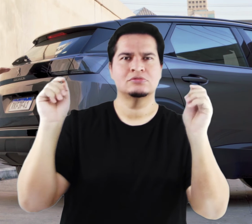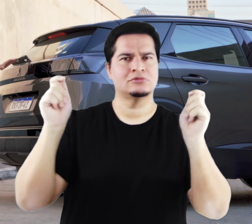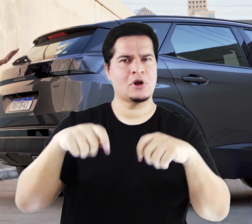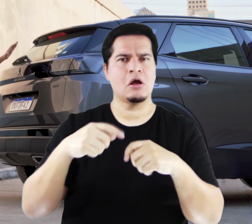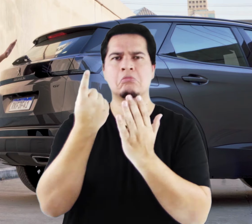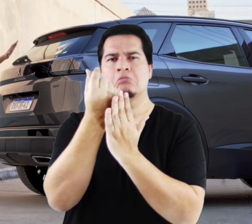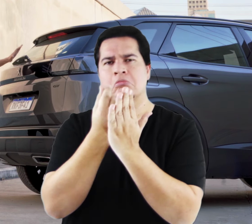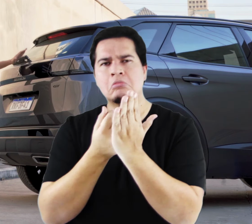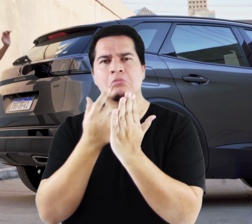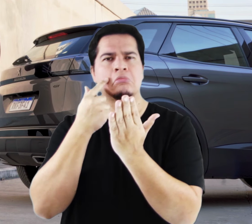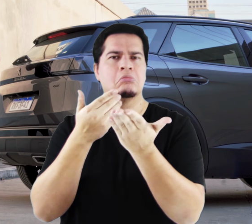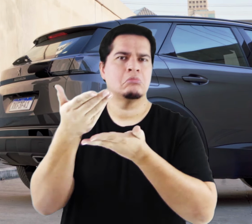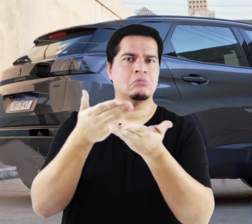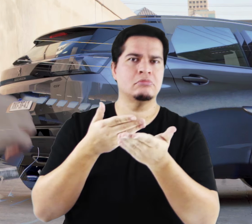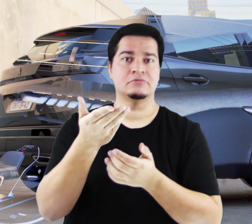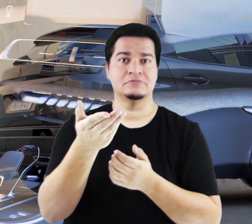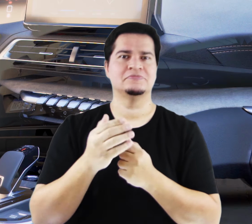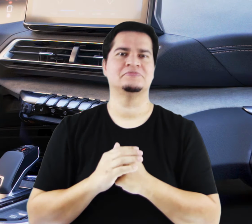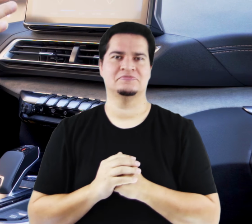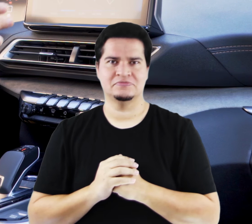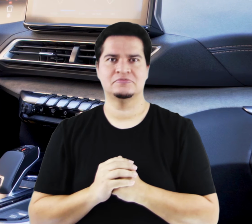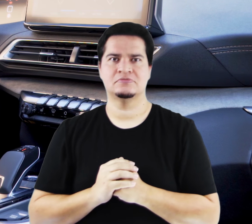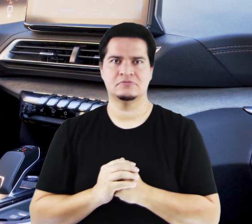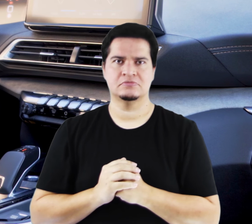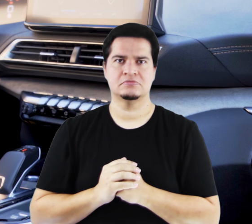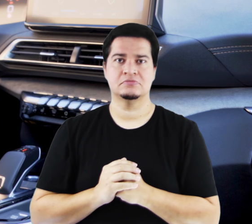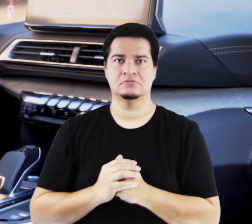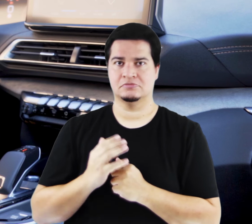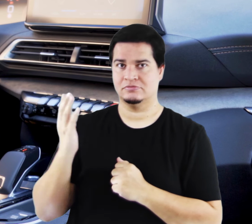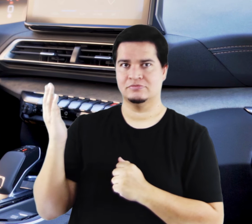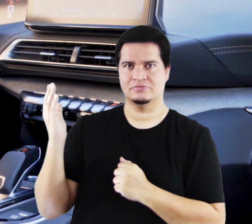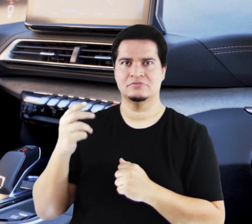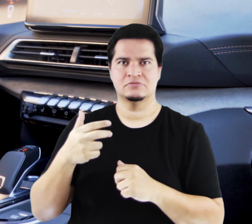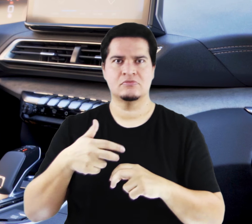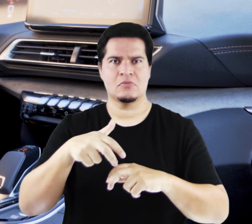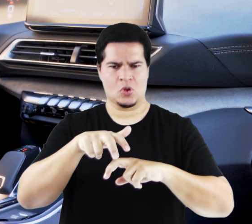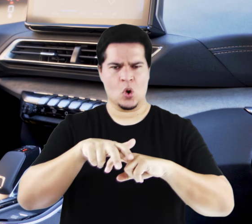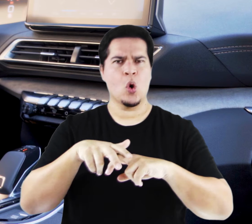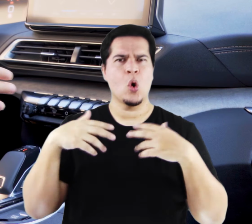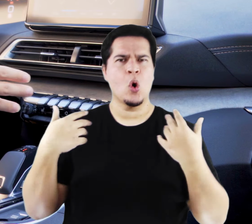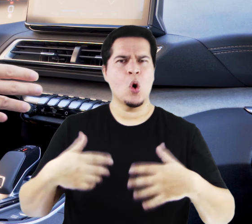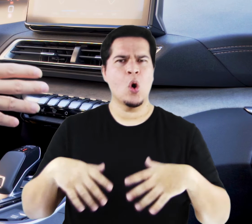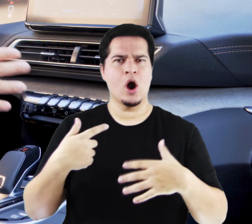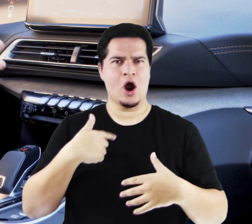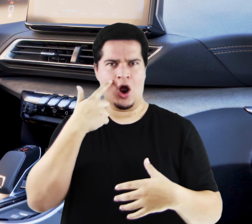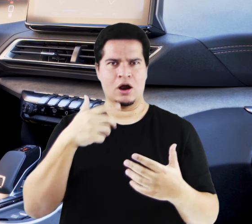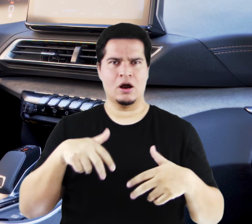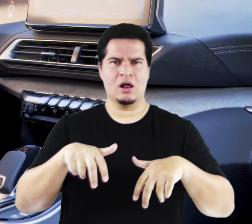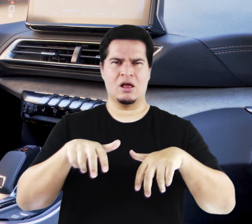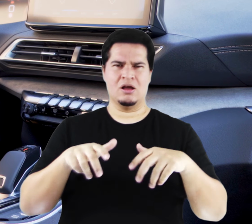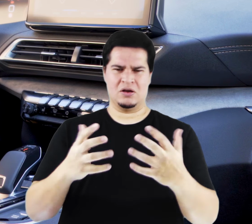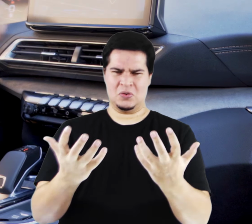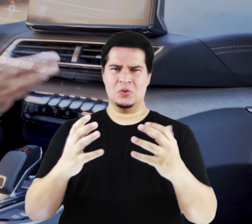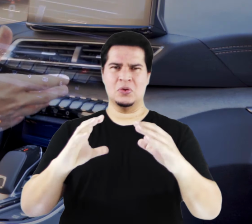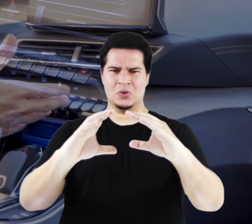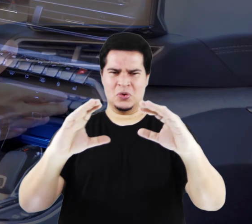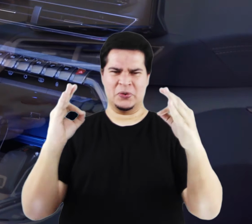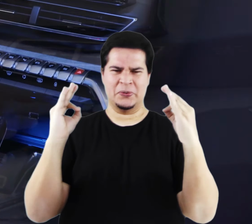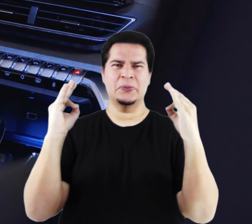seminovo pelo valor desse veículo aqui. Olha, aqui dentro não tem muito como não ficar impressionado, cara. A cabine